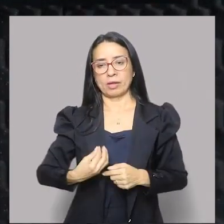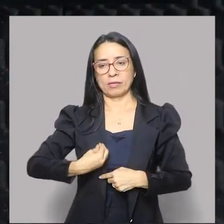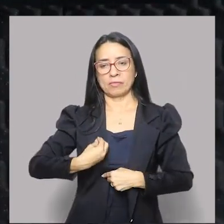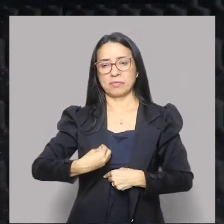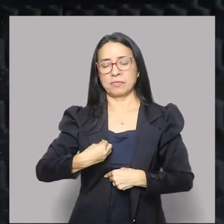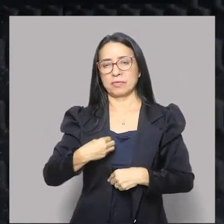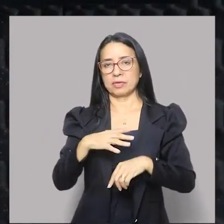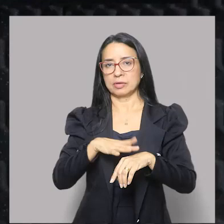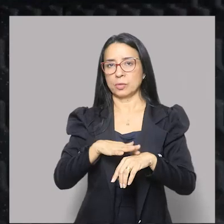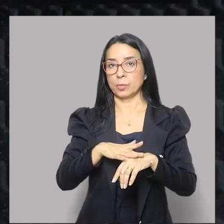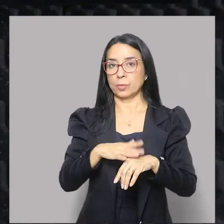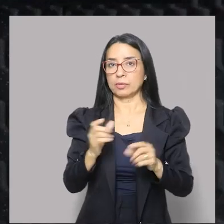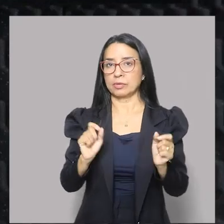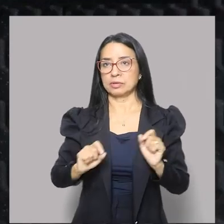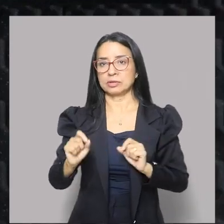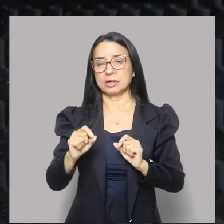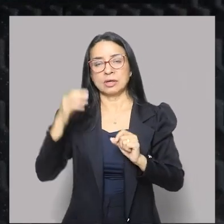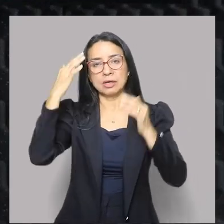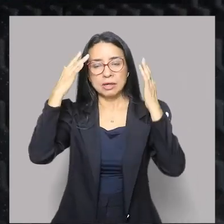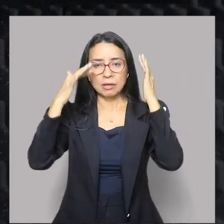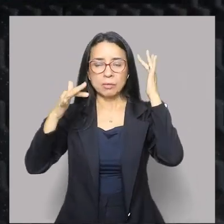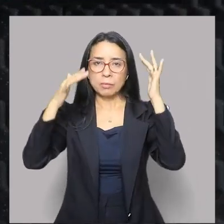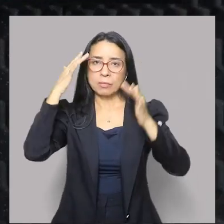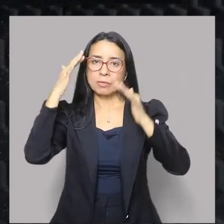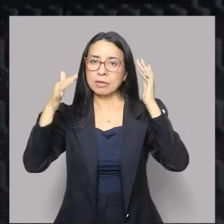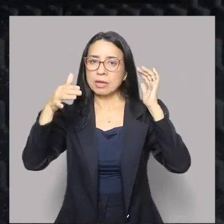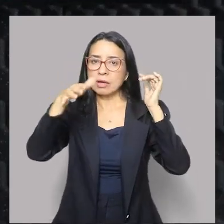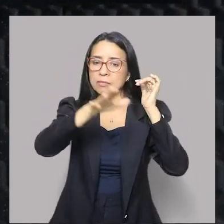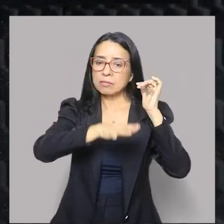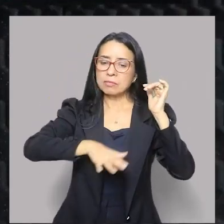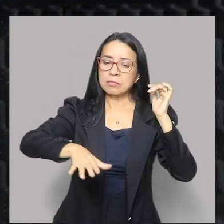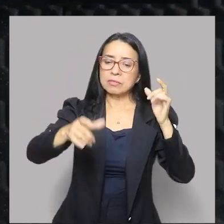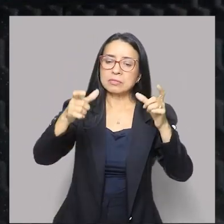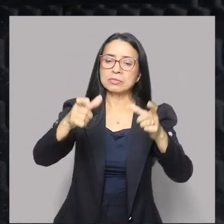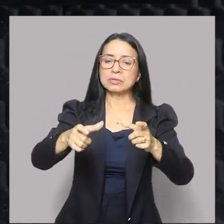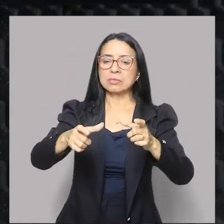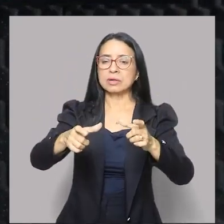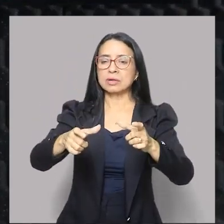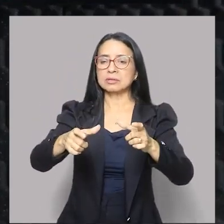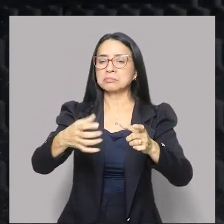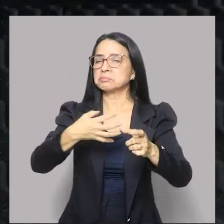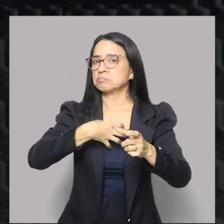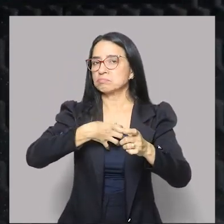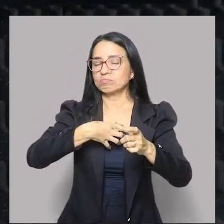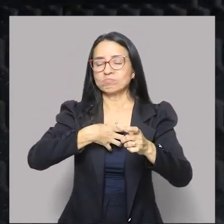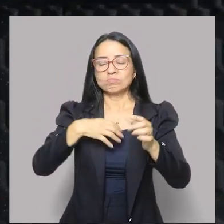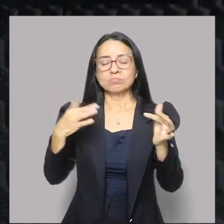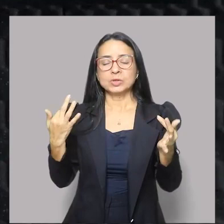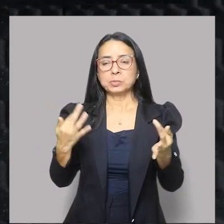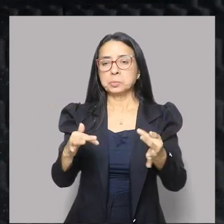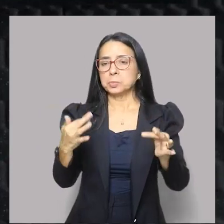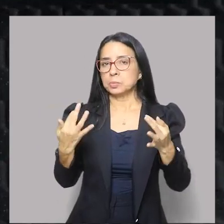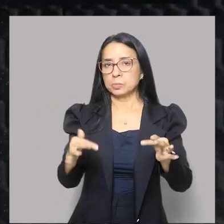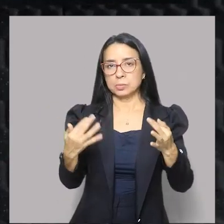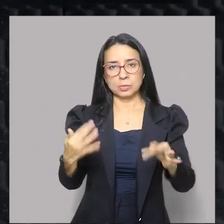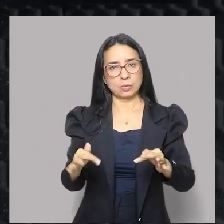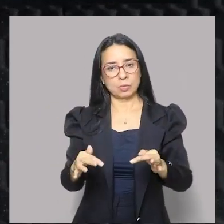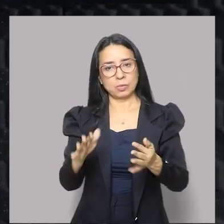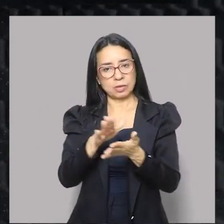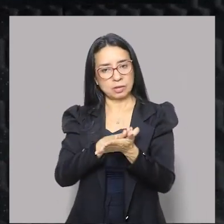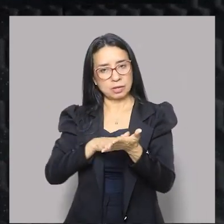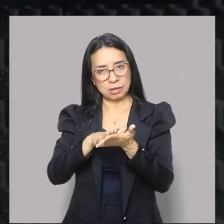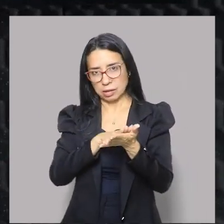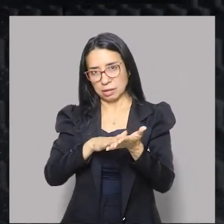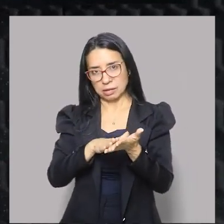bastante doente, então ele sonhava num espaço em que ele não sentisse mais dor, em que ele não sentisse mais nenhum prejuízo